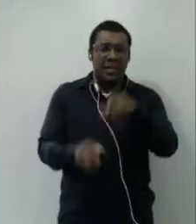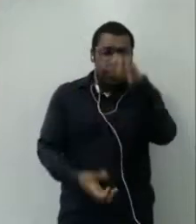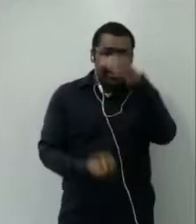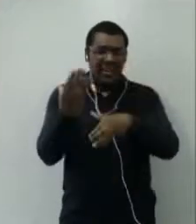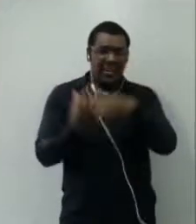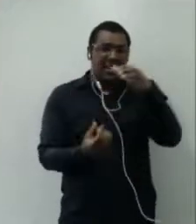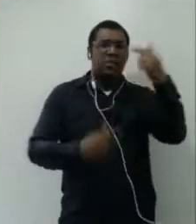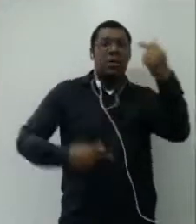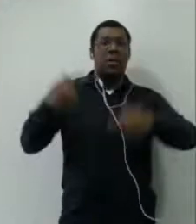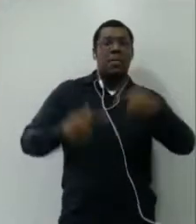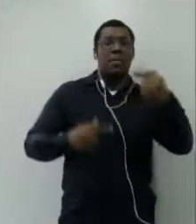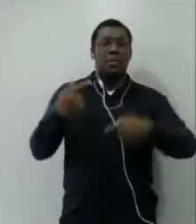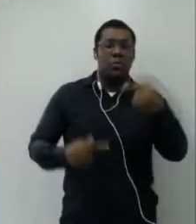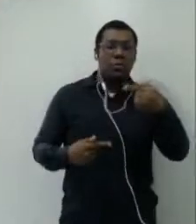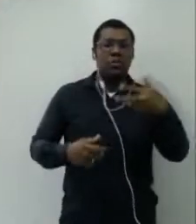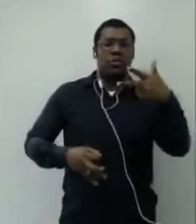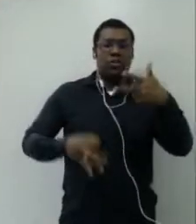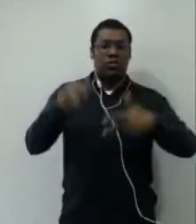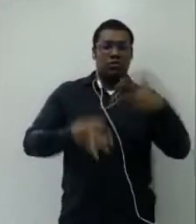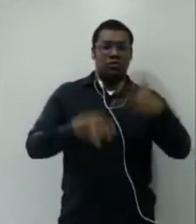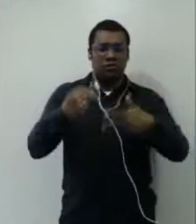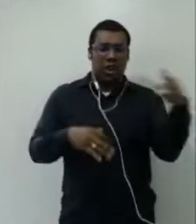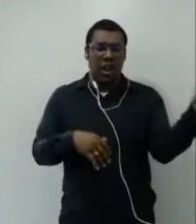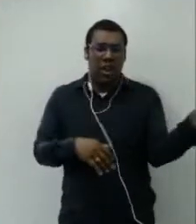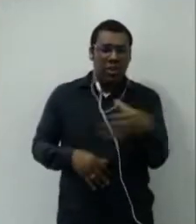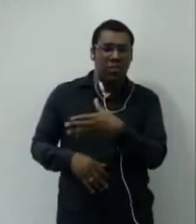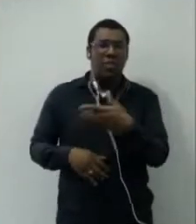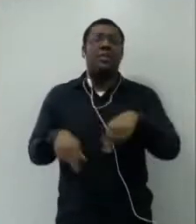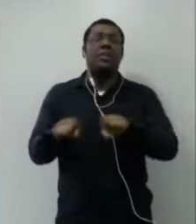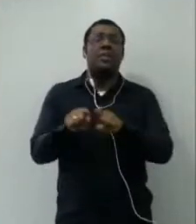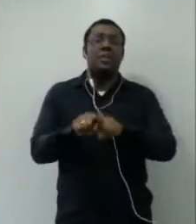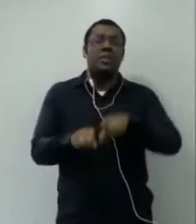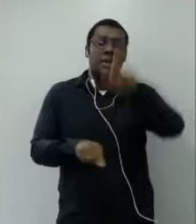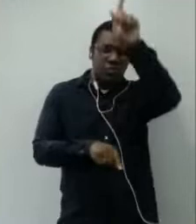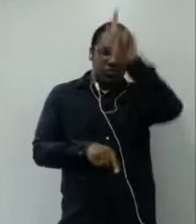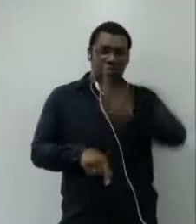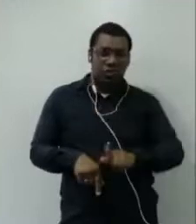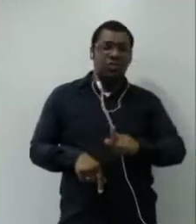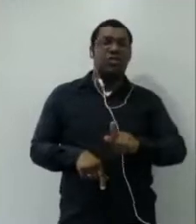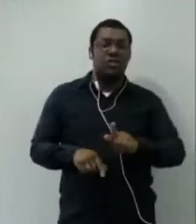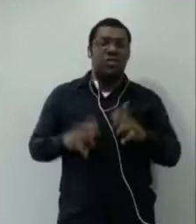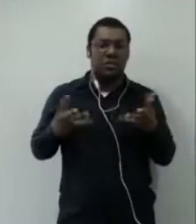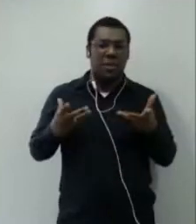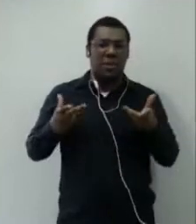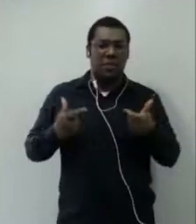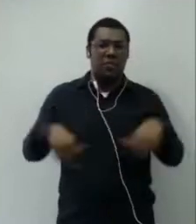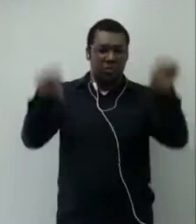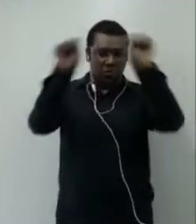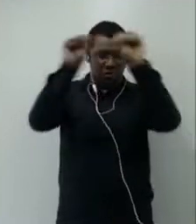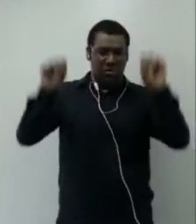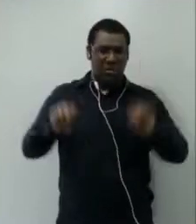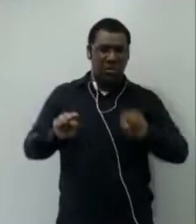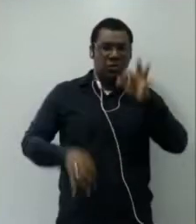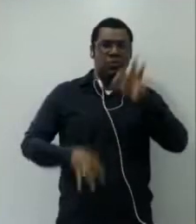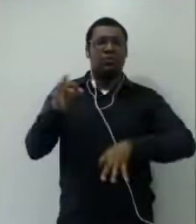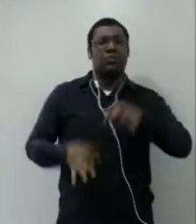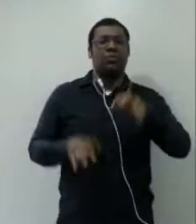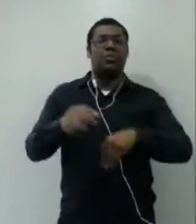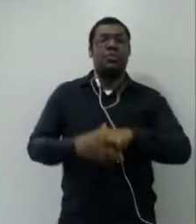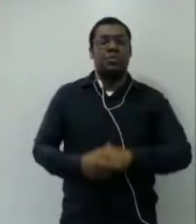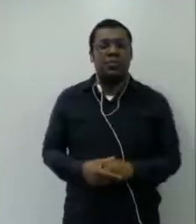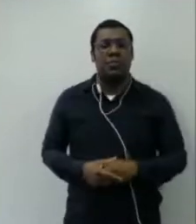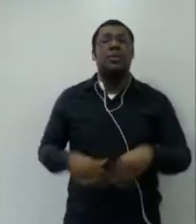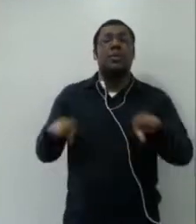bem como para a gestão eficiente do sistema de justiça. Não poderíamos, por óbvio, deixar de celebrar